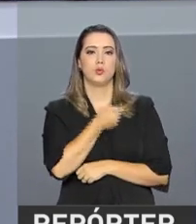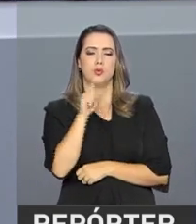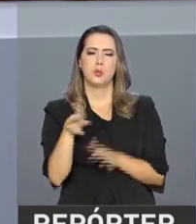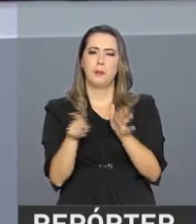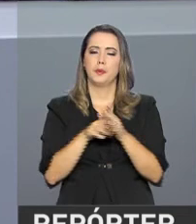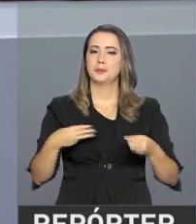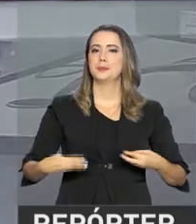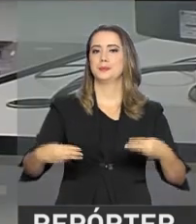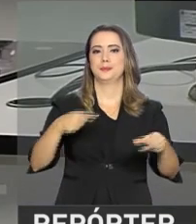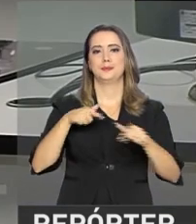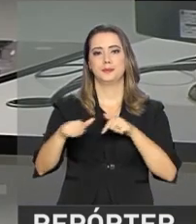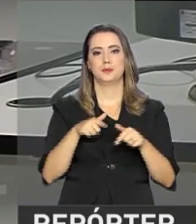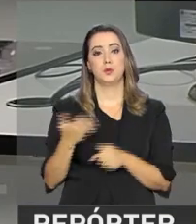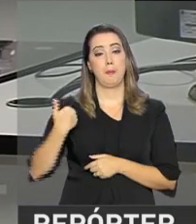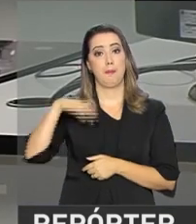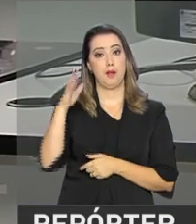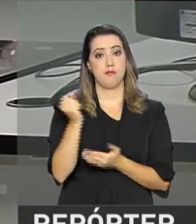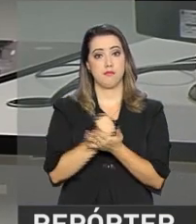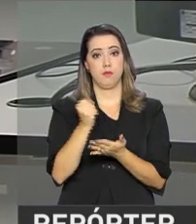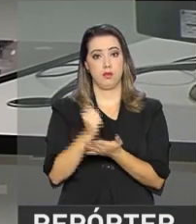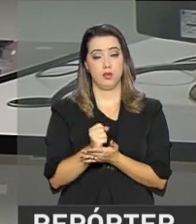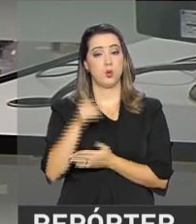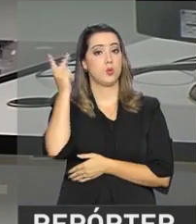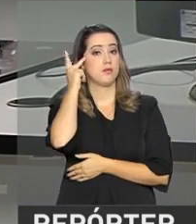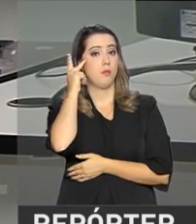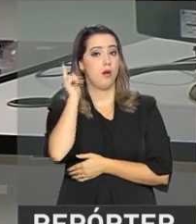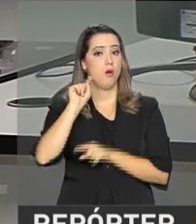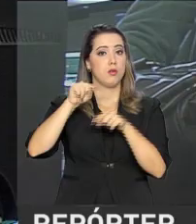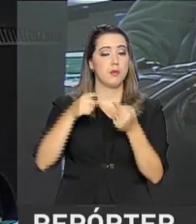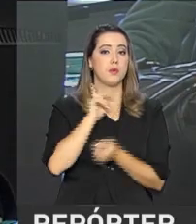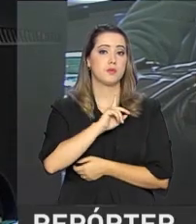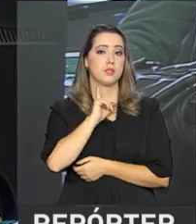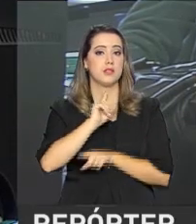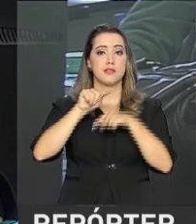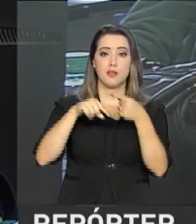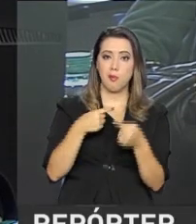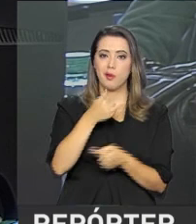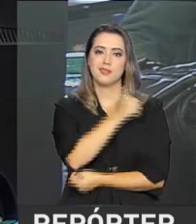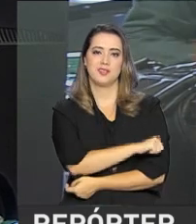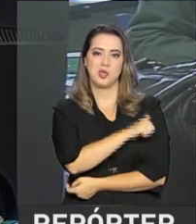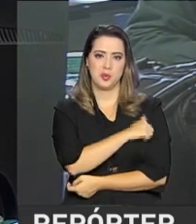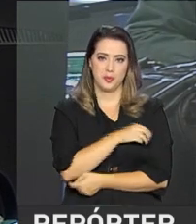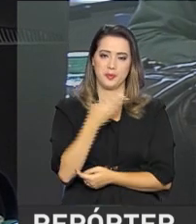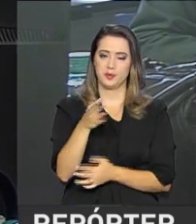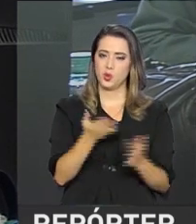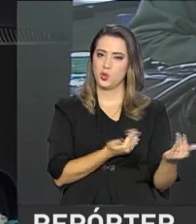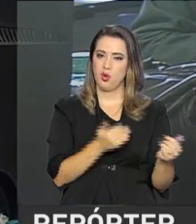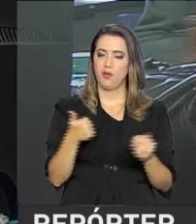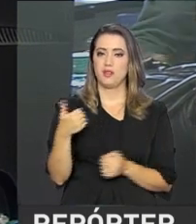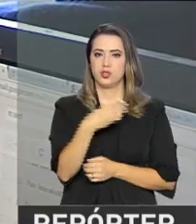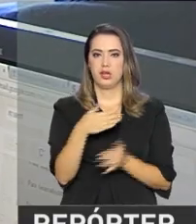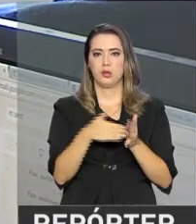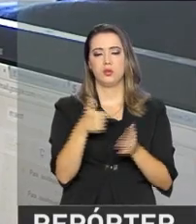do trabalho o estado com mais registros foi são paulo seguido de minas gerais e rio de janeiro a lei permite que jovens de 14